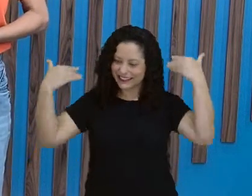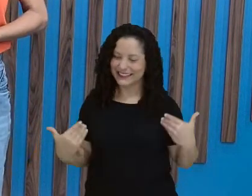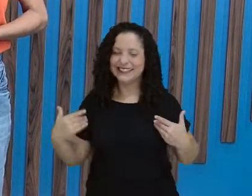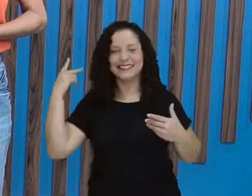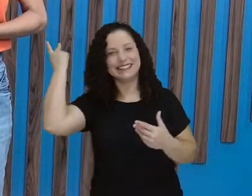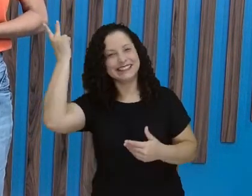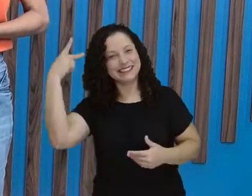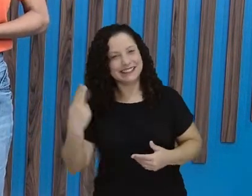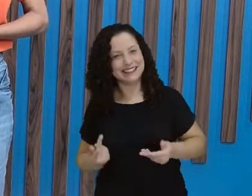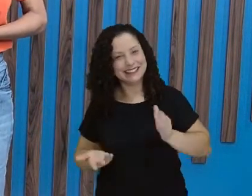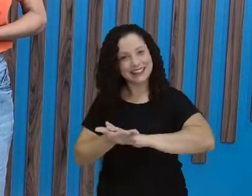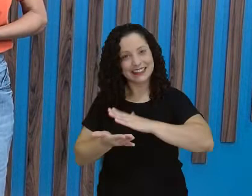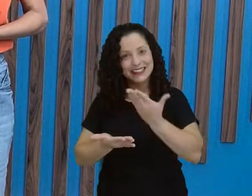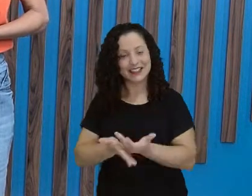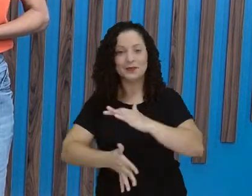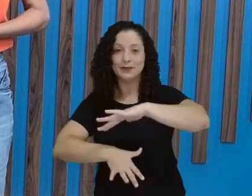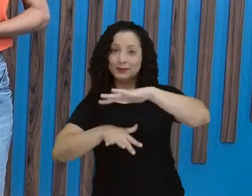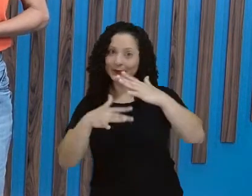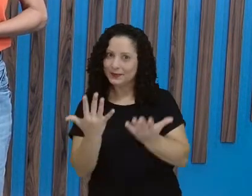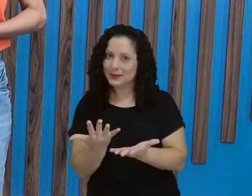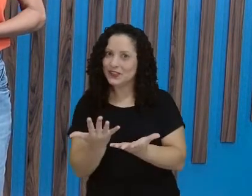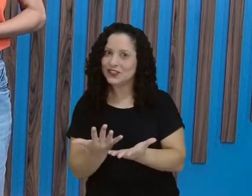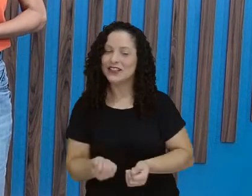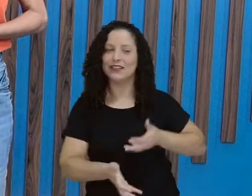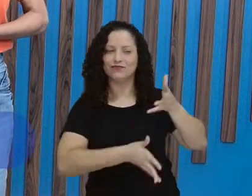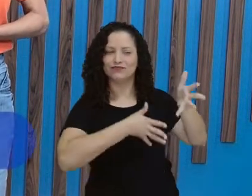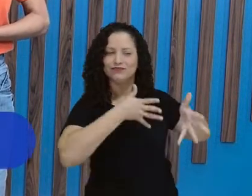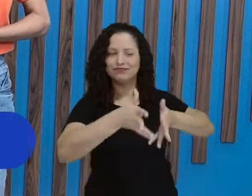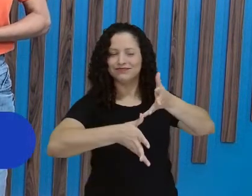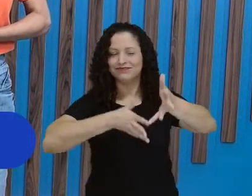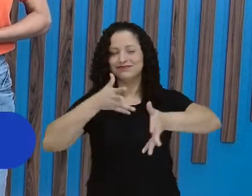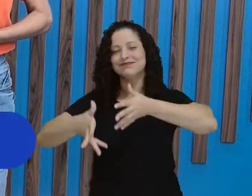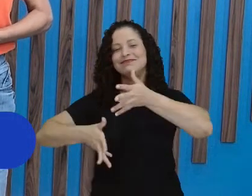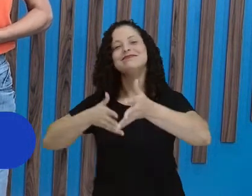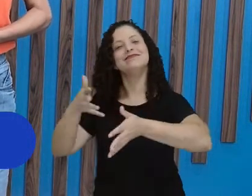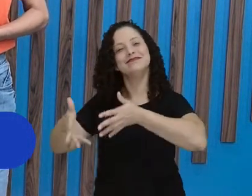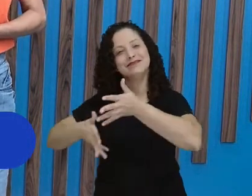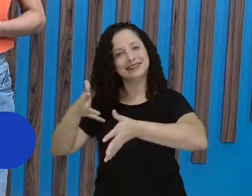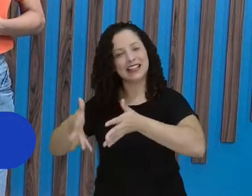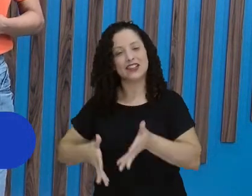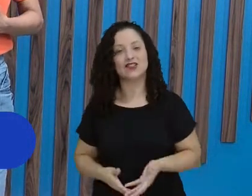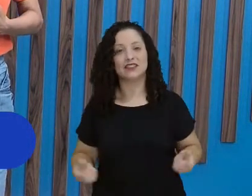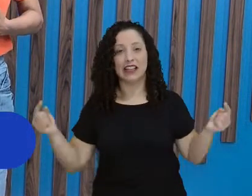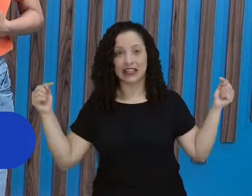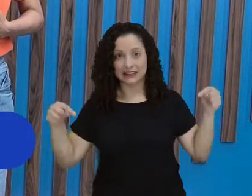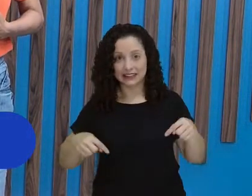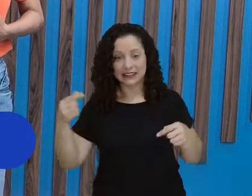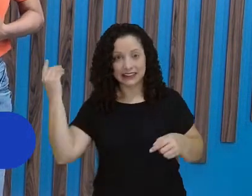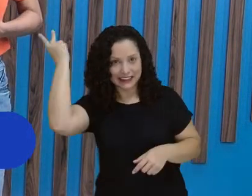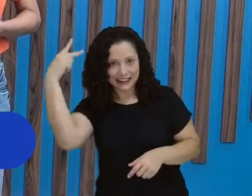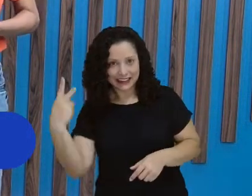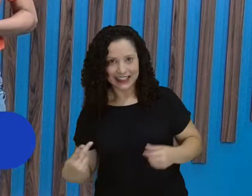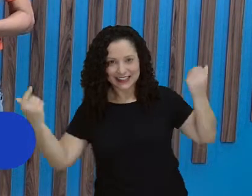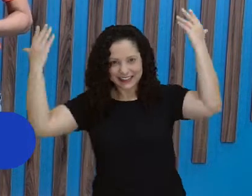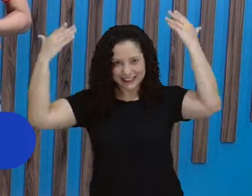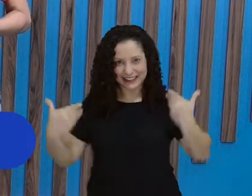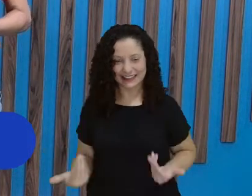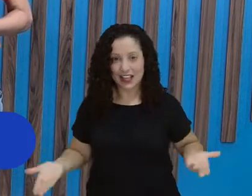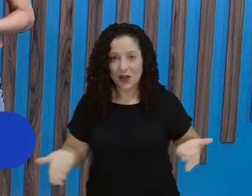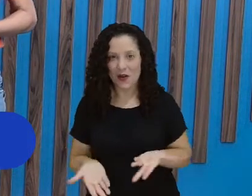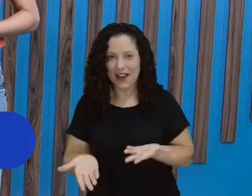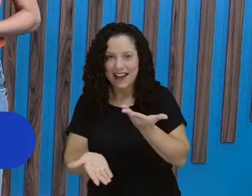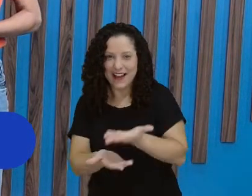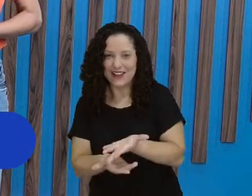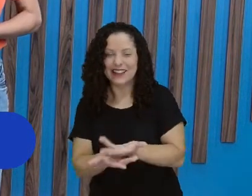Késia. Késia é intérprete de Libras, língua brasileira de sinais. Késia vai tornar essa aula mais inclusiva.